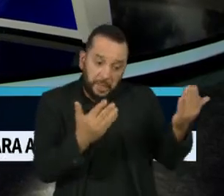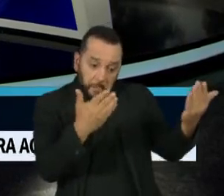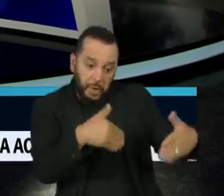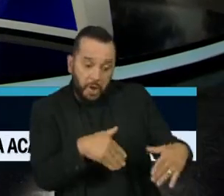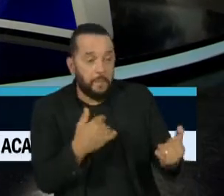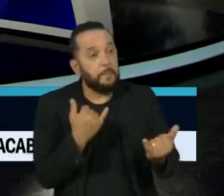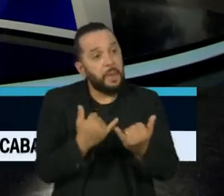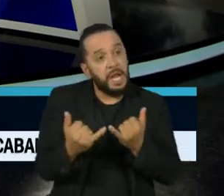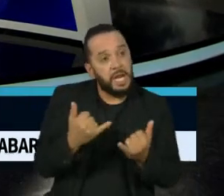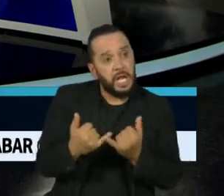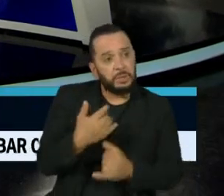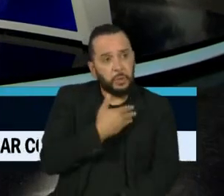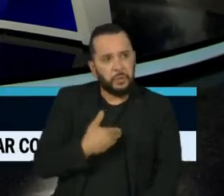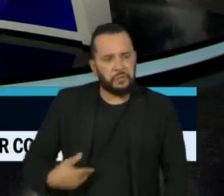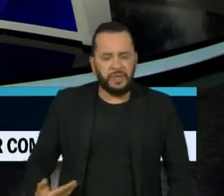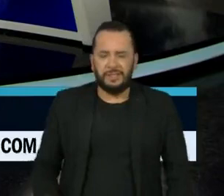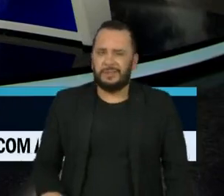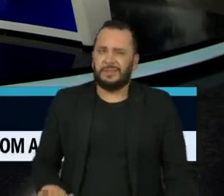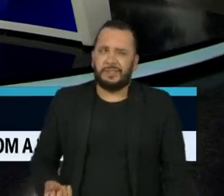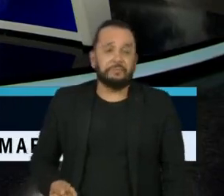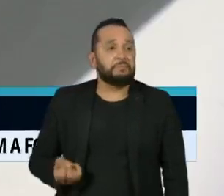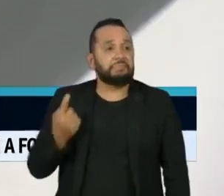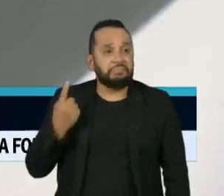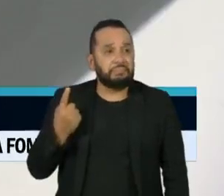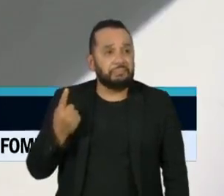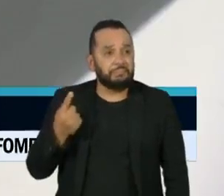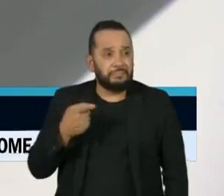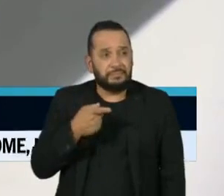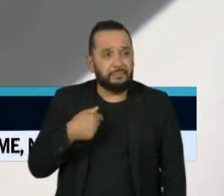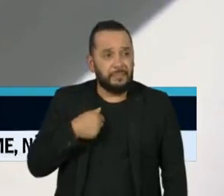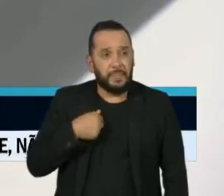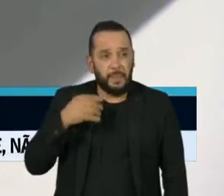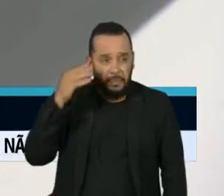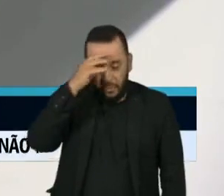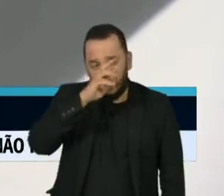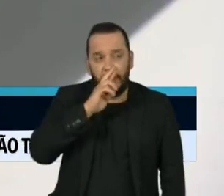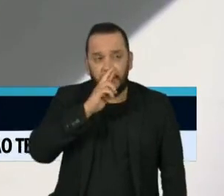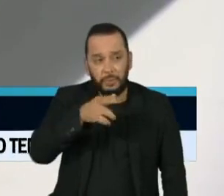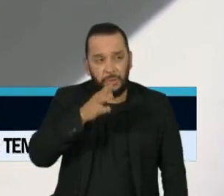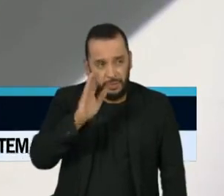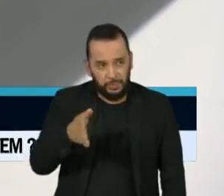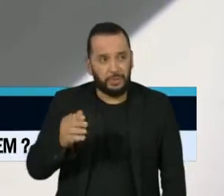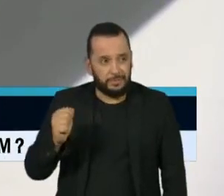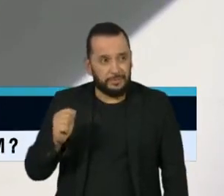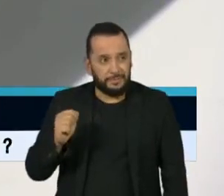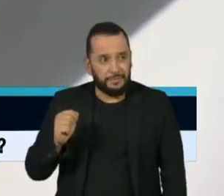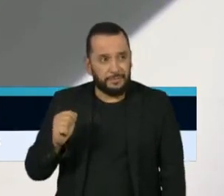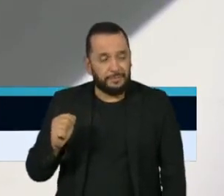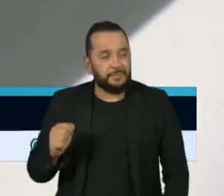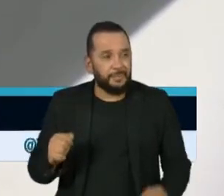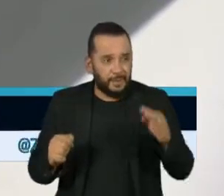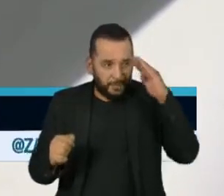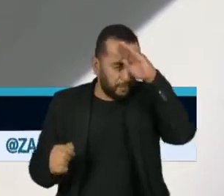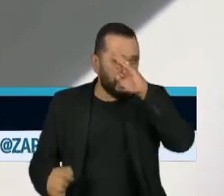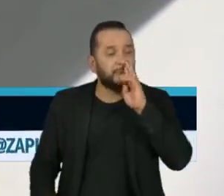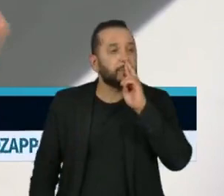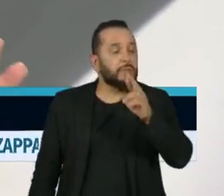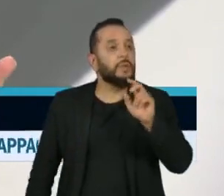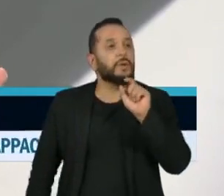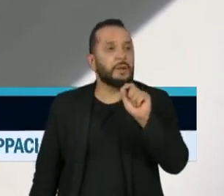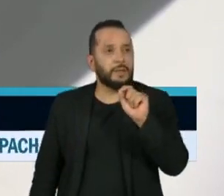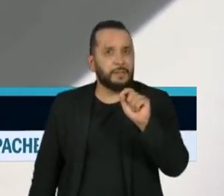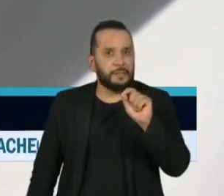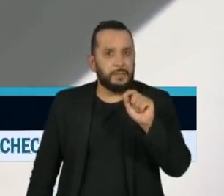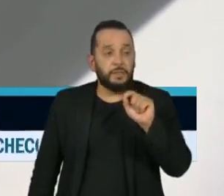numa prova? E o próprio Bolsonaro deu a resposta imediatamente antes. Quando ele fala,